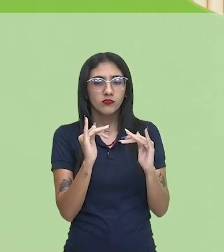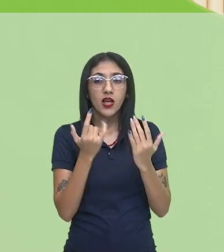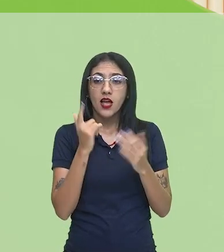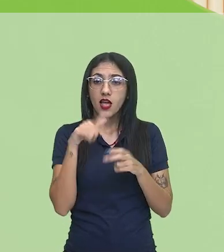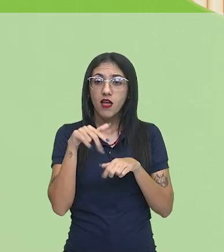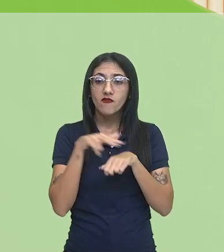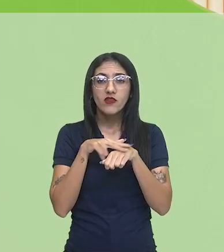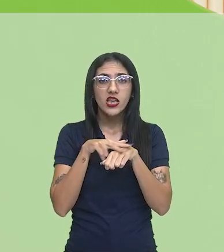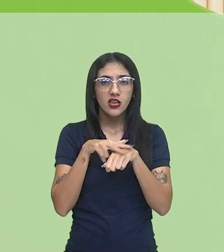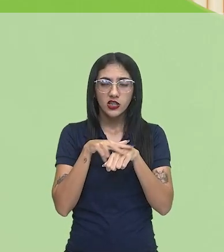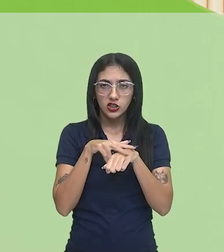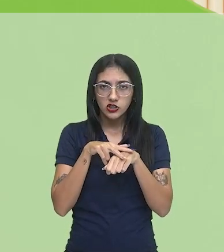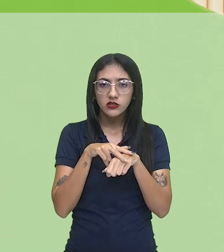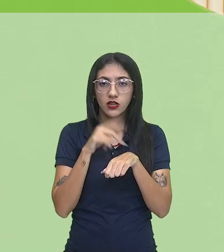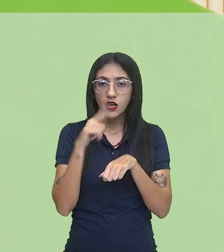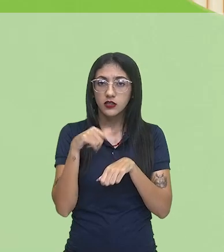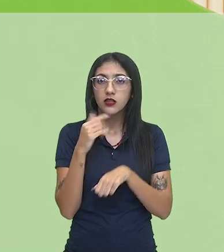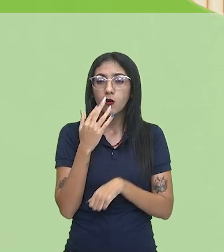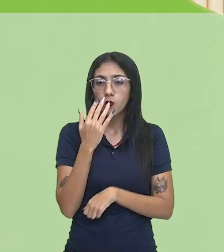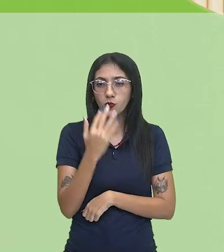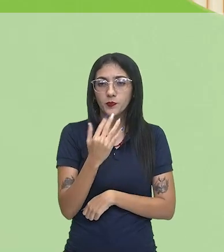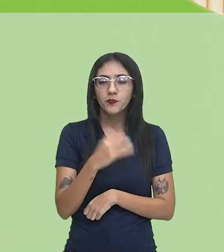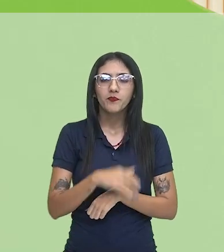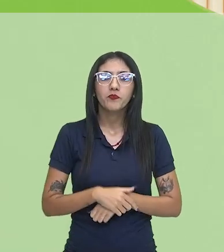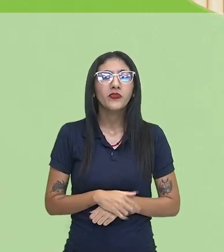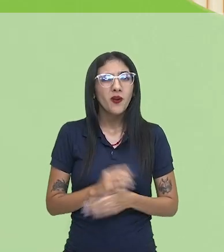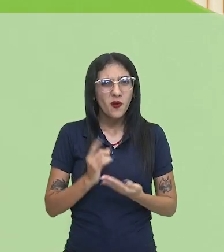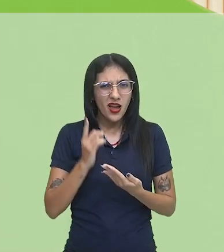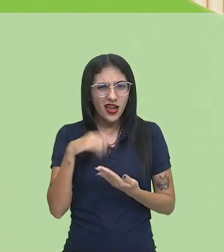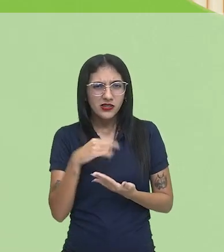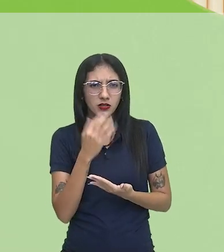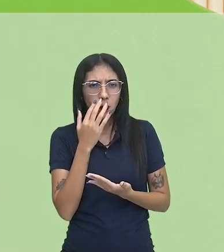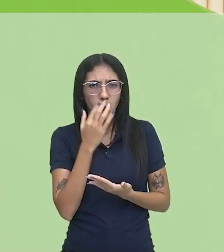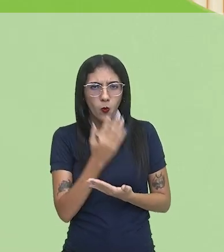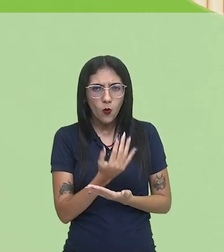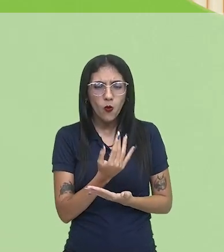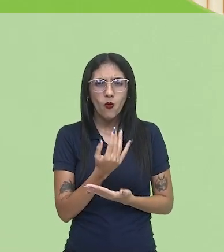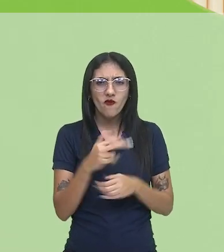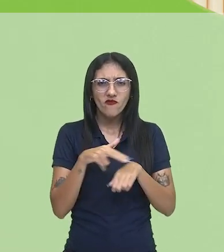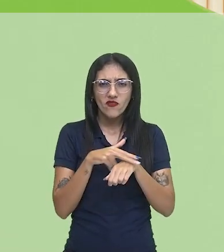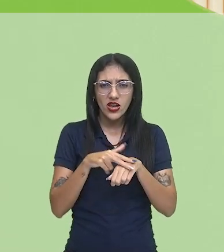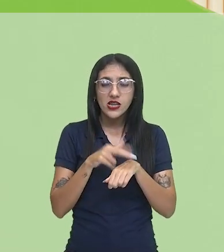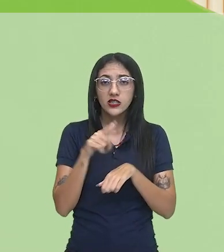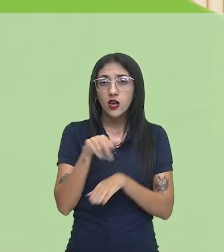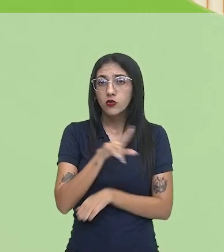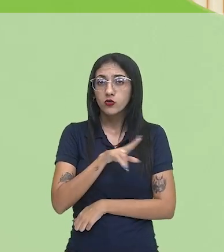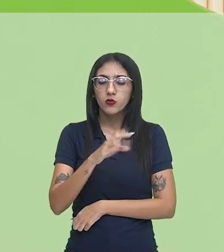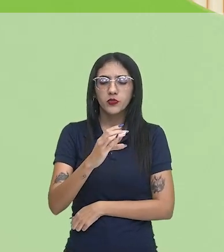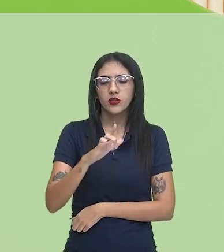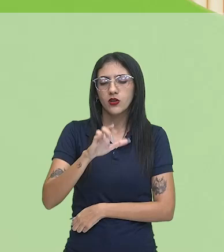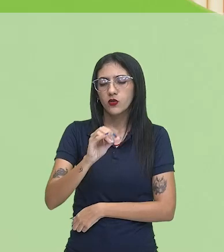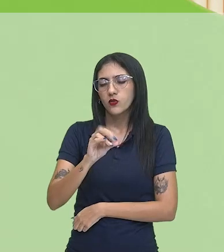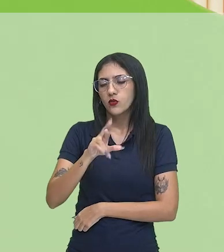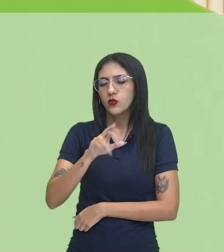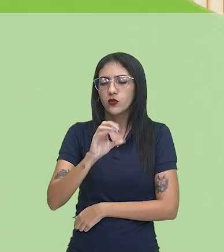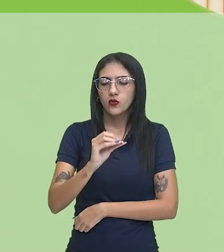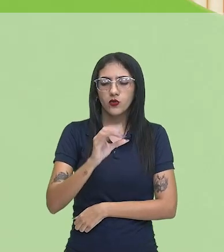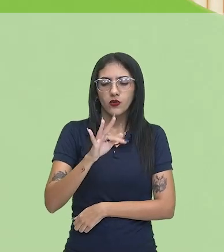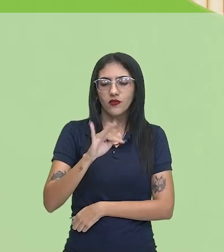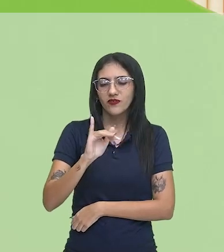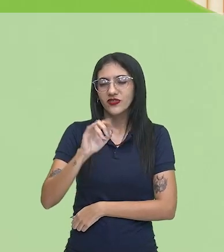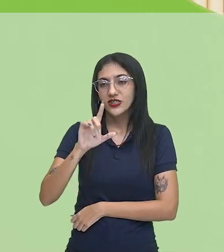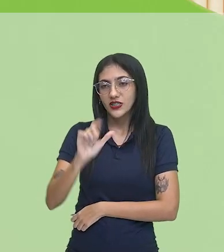é verde, né, quando você visualiza. E essa pigmentação verde é chamada de clorofila. Então, é por causa